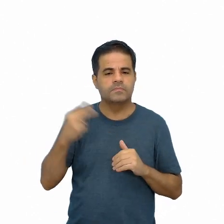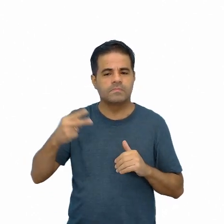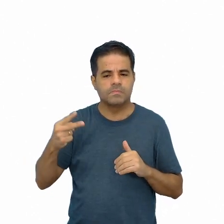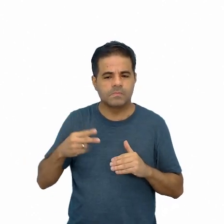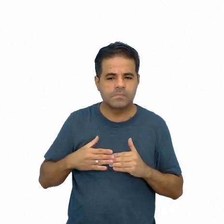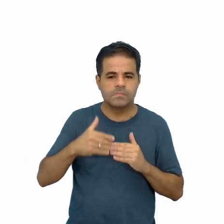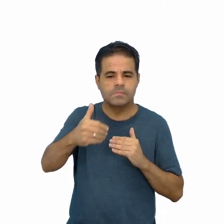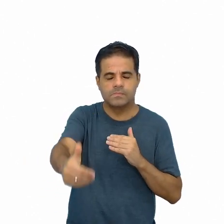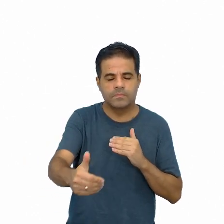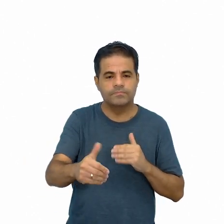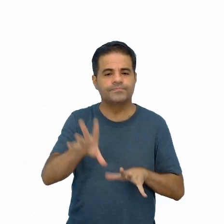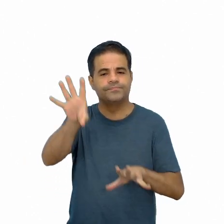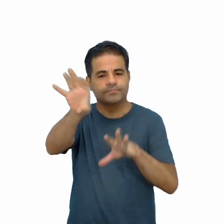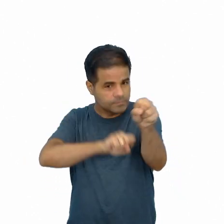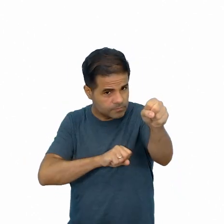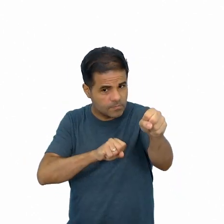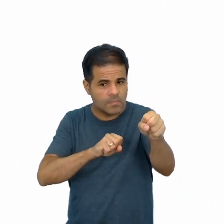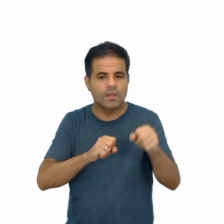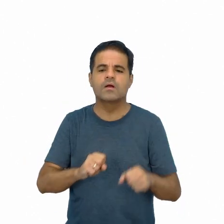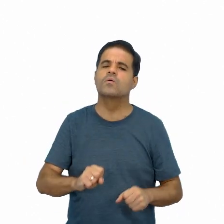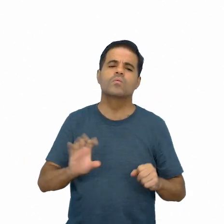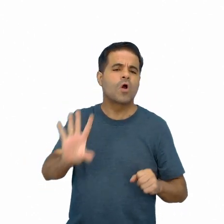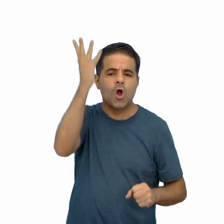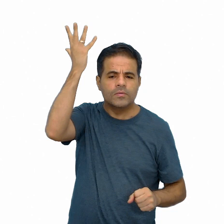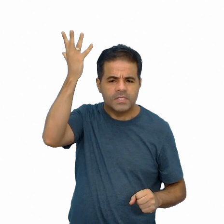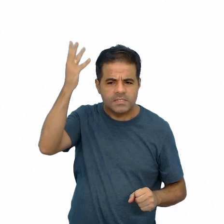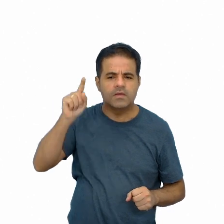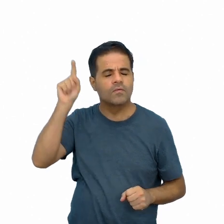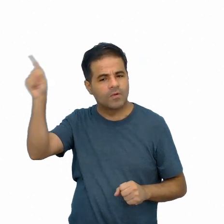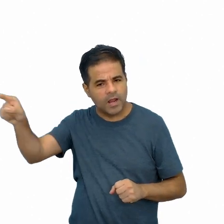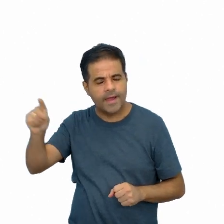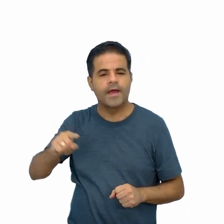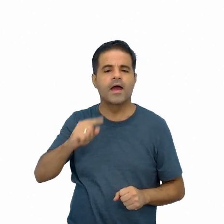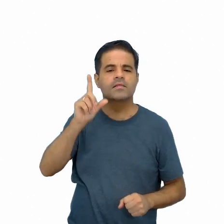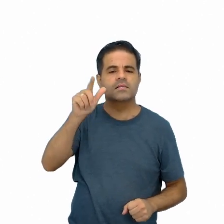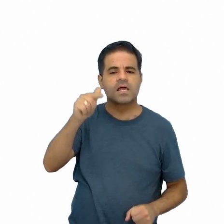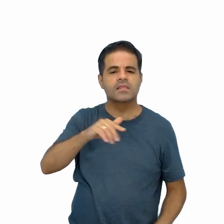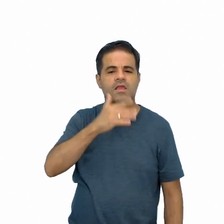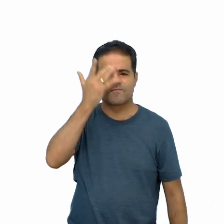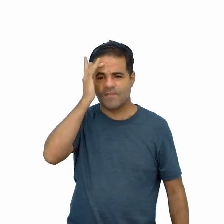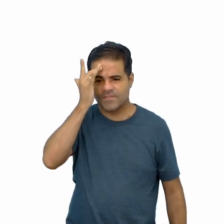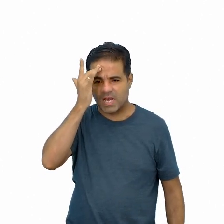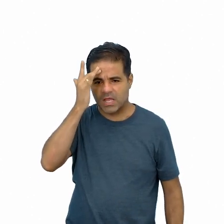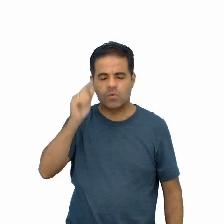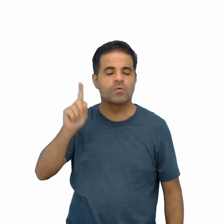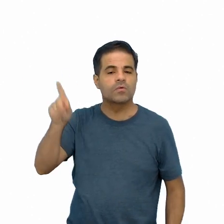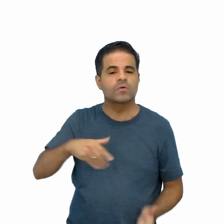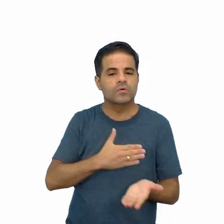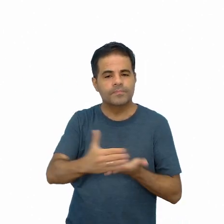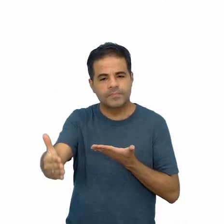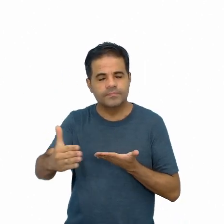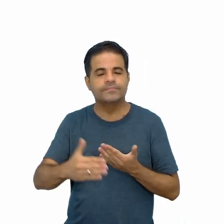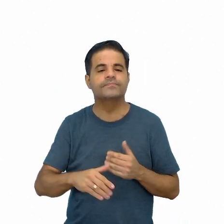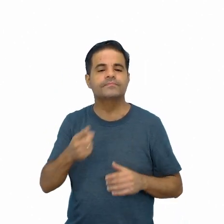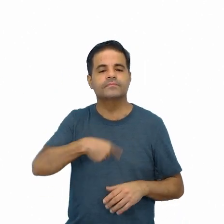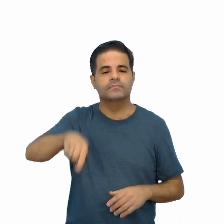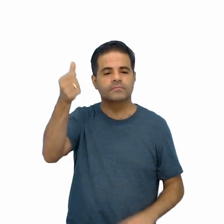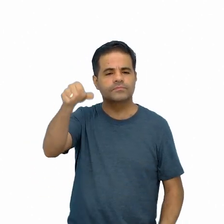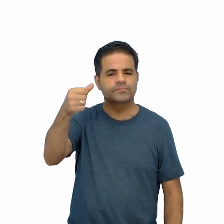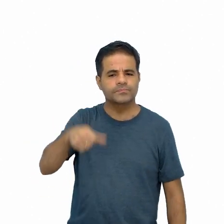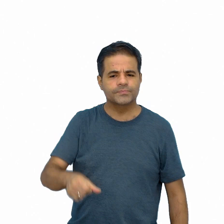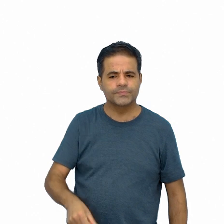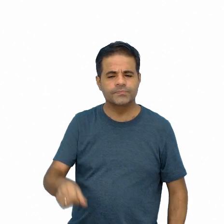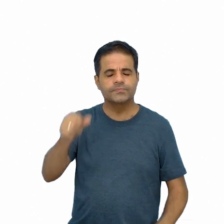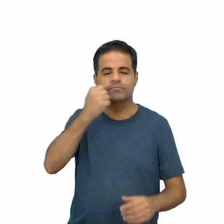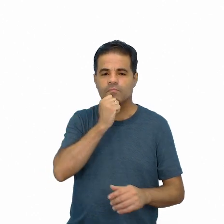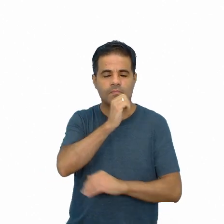segunda formação, que aconteceu lá em 17 de fevereiro, conversamos sobre as avaliações, né, em